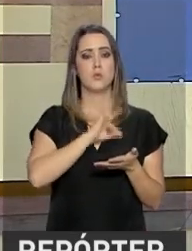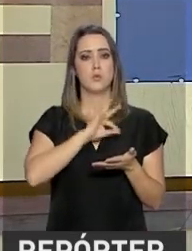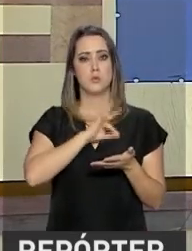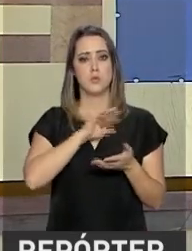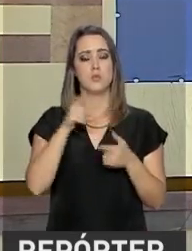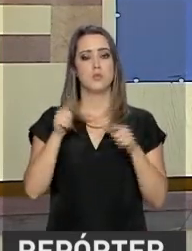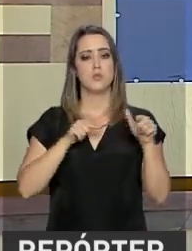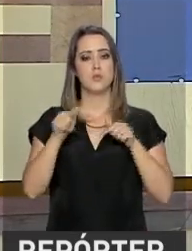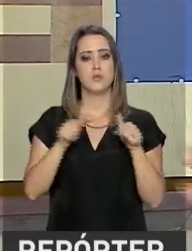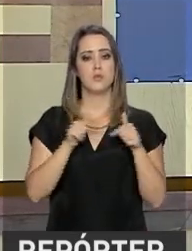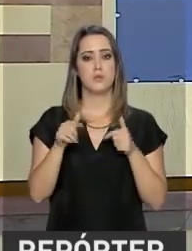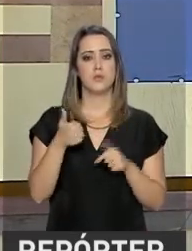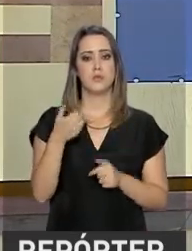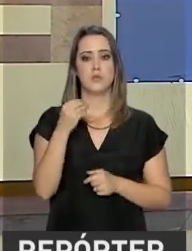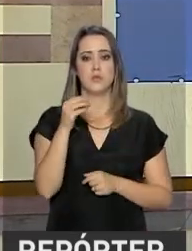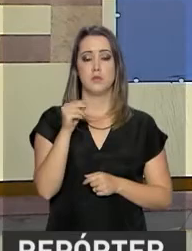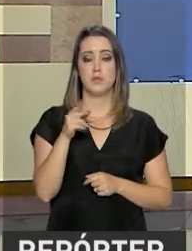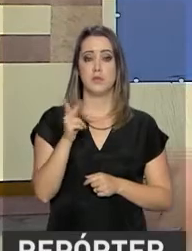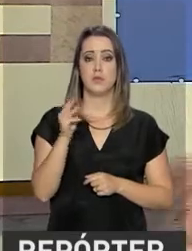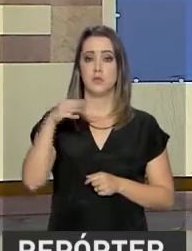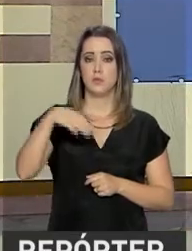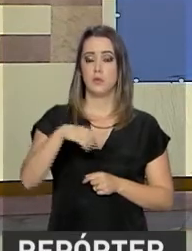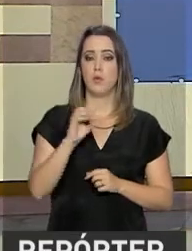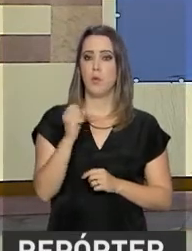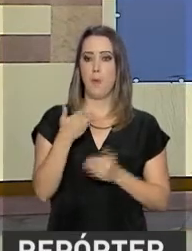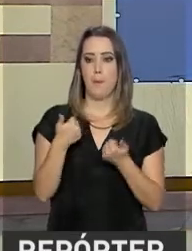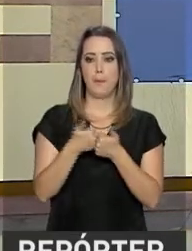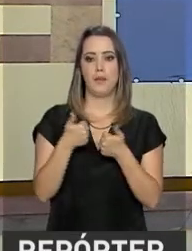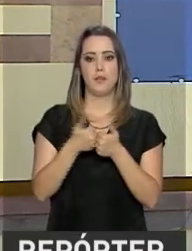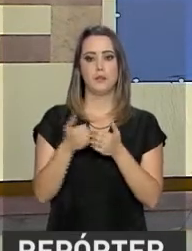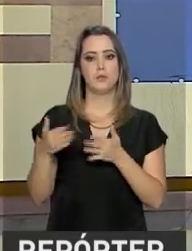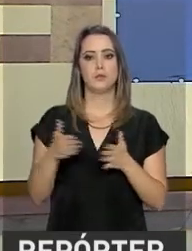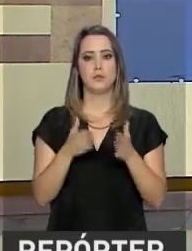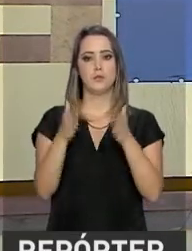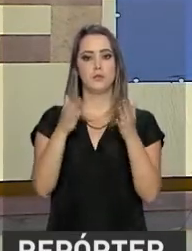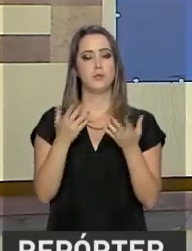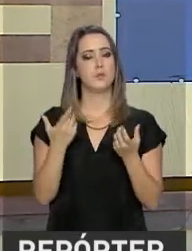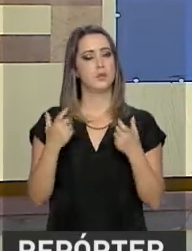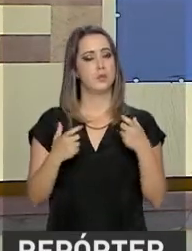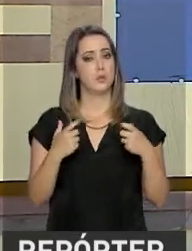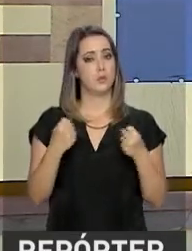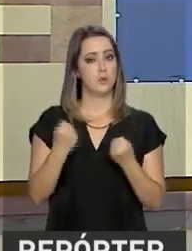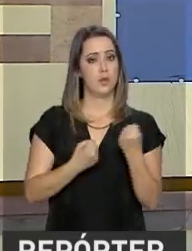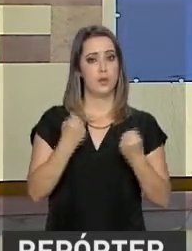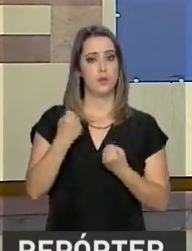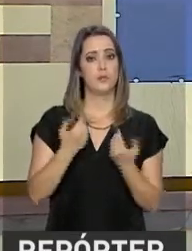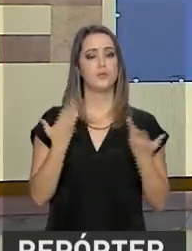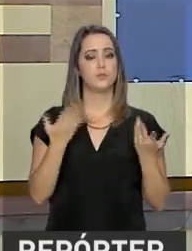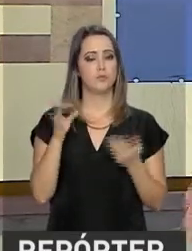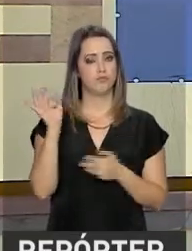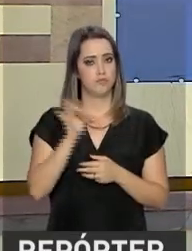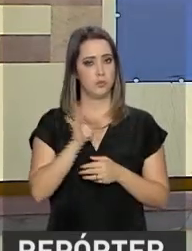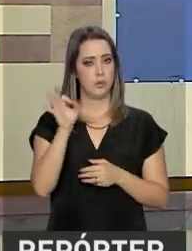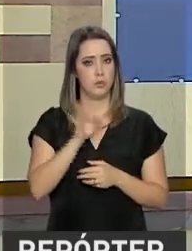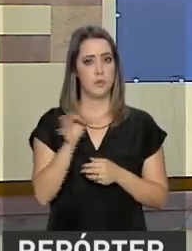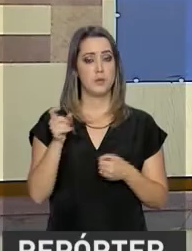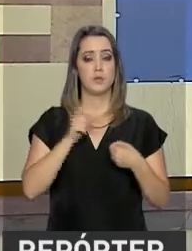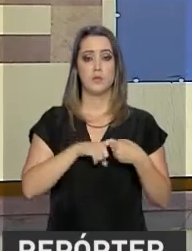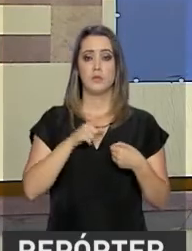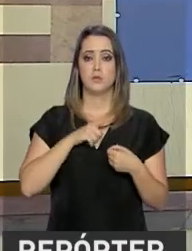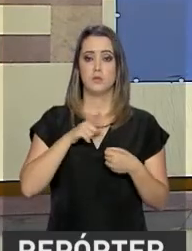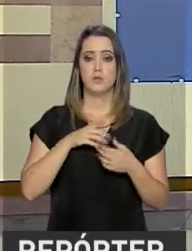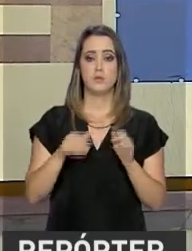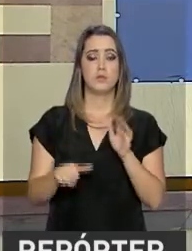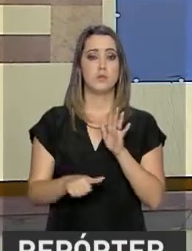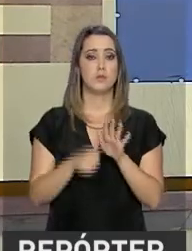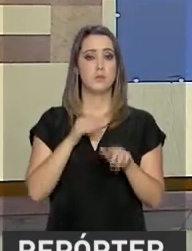num raio de 100 quilômetros ou na rota de passagem do veículo com isso a probabilidade de recuperar um carro nas